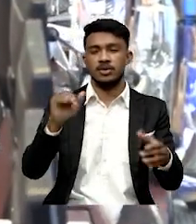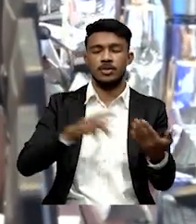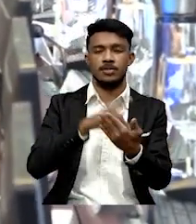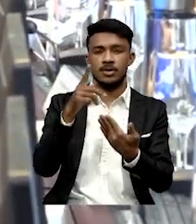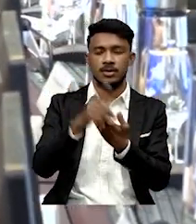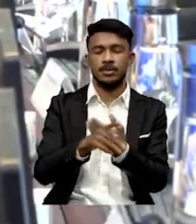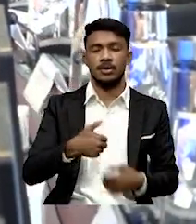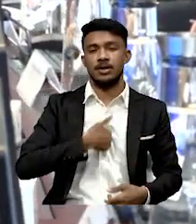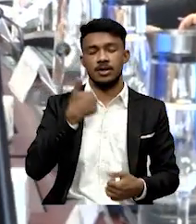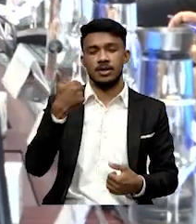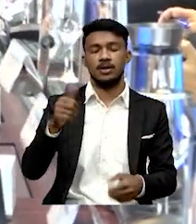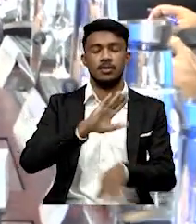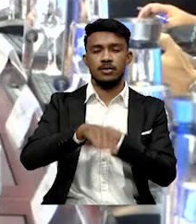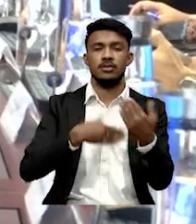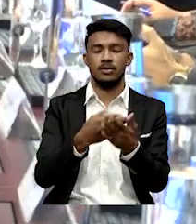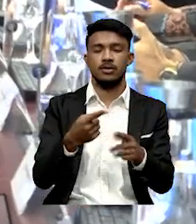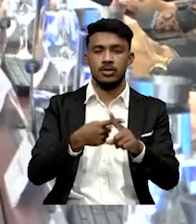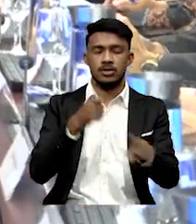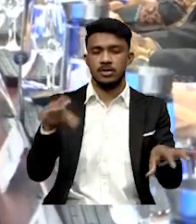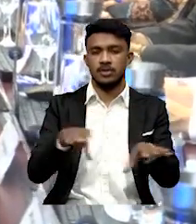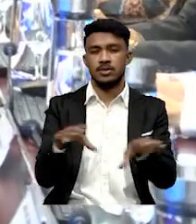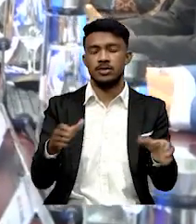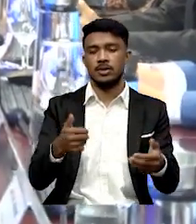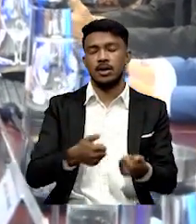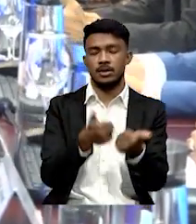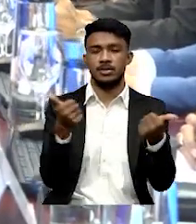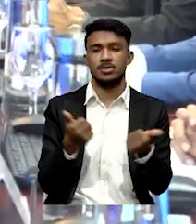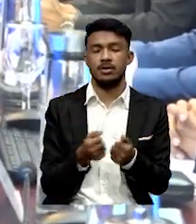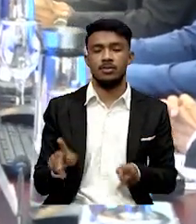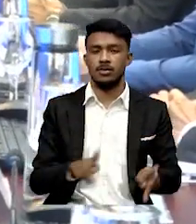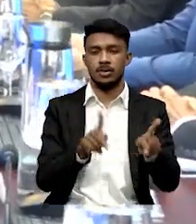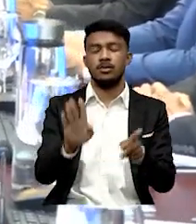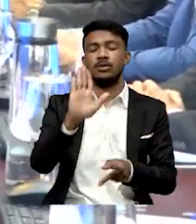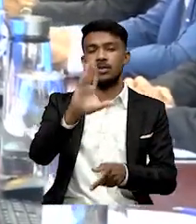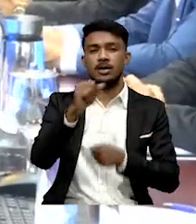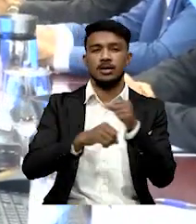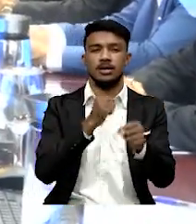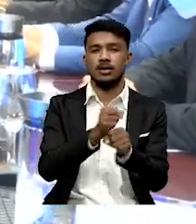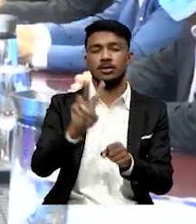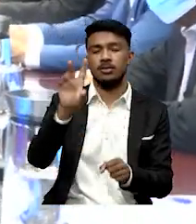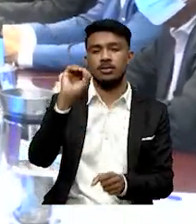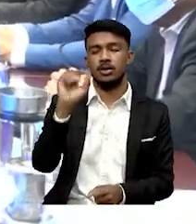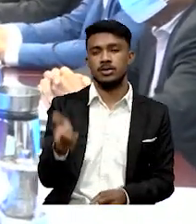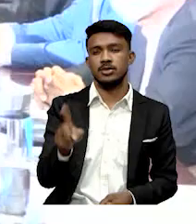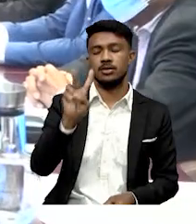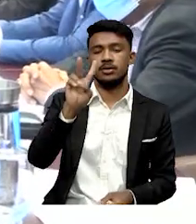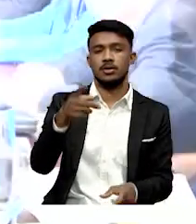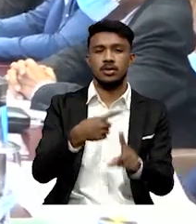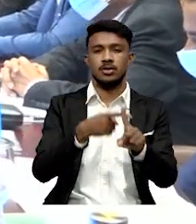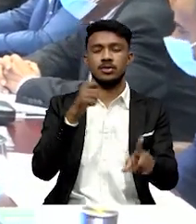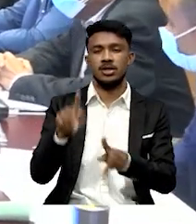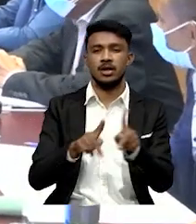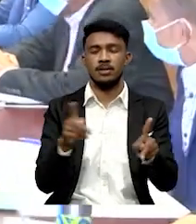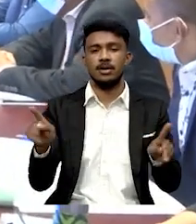e regime geral, Rússia Carreira Cira, administração pública Nian, batina Rio Rua, Ronul Resin Rua, Rússia Total